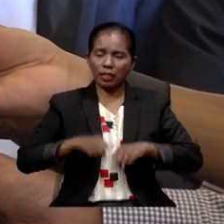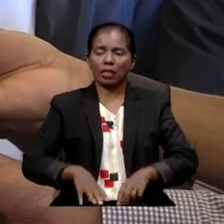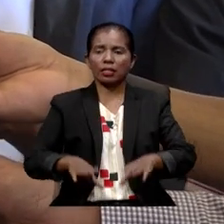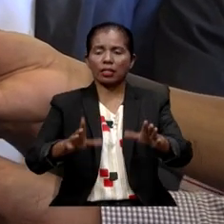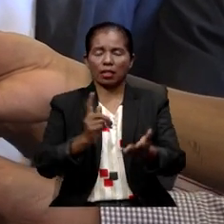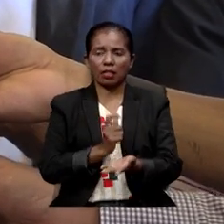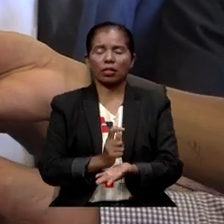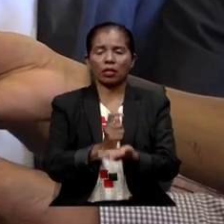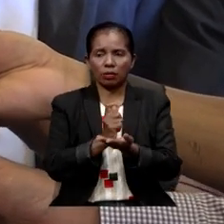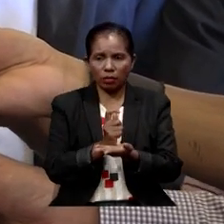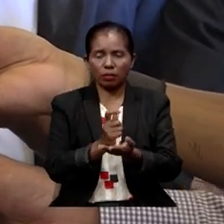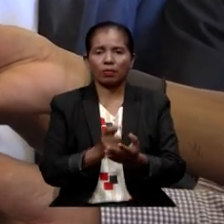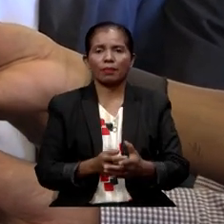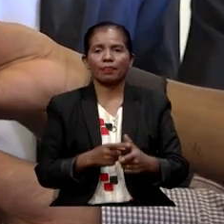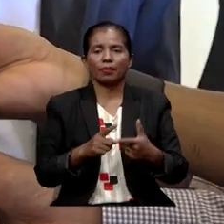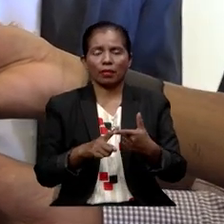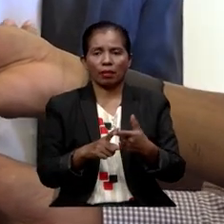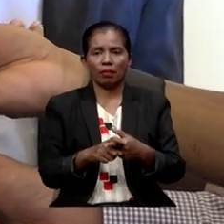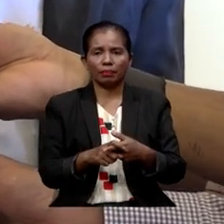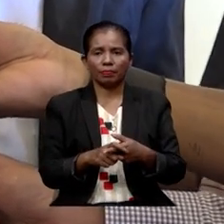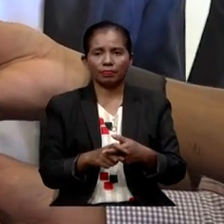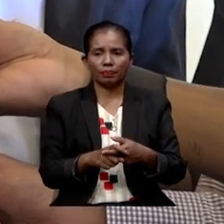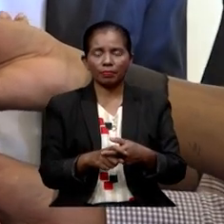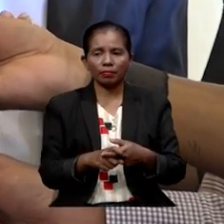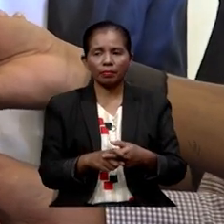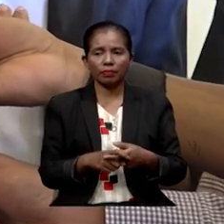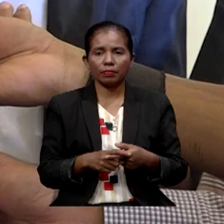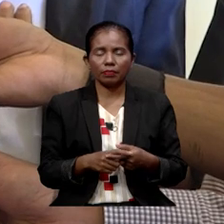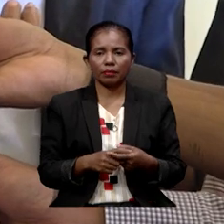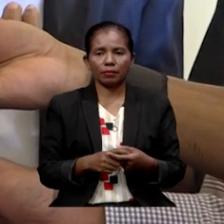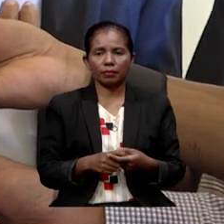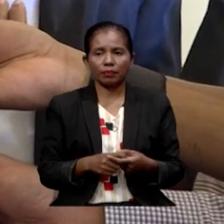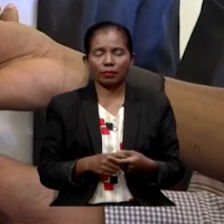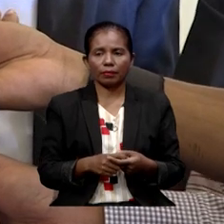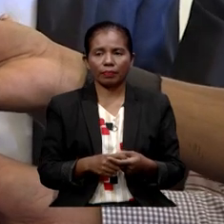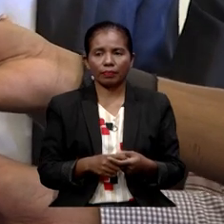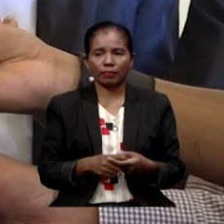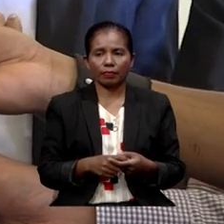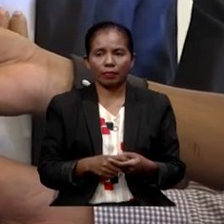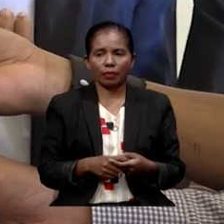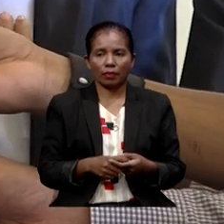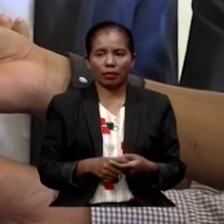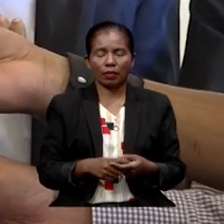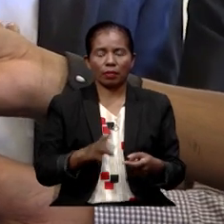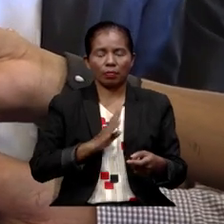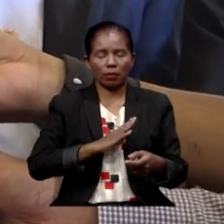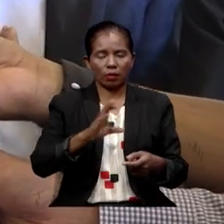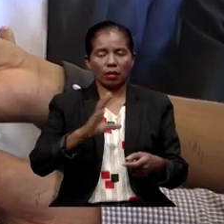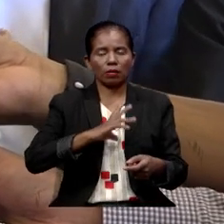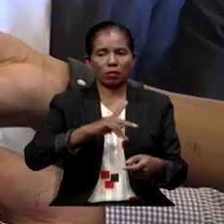atauru negalai manatutu dili inclui tam dili tasi tesi ba ba ko los balos